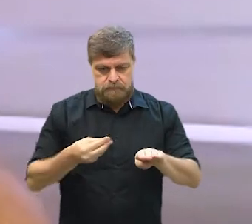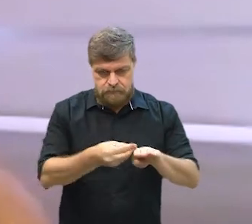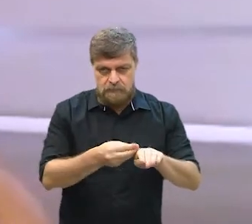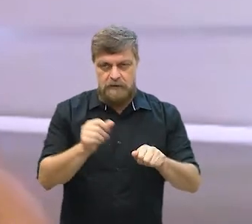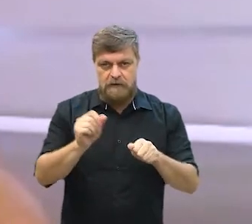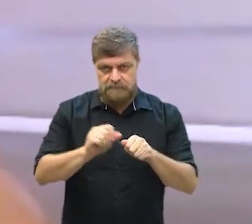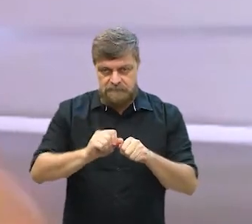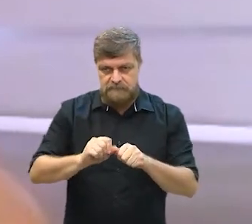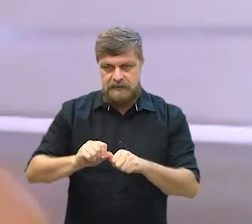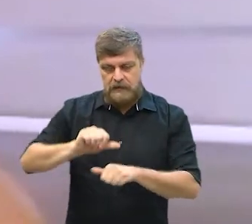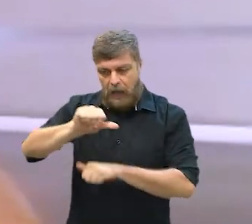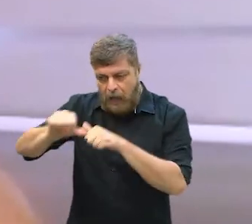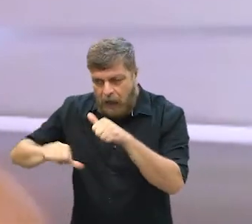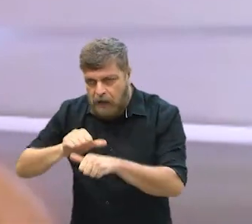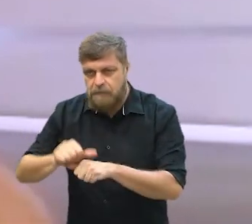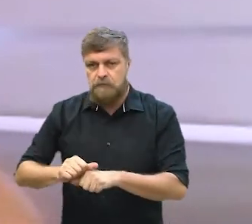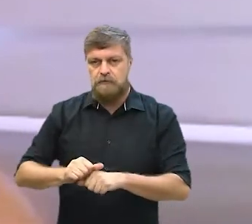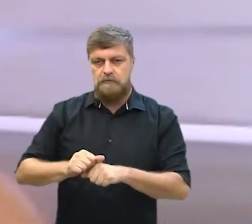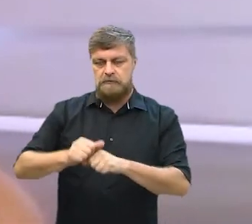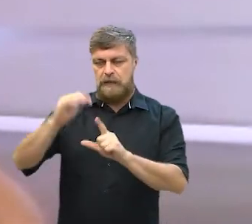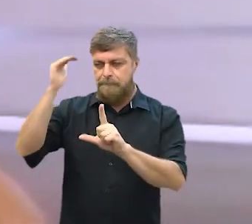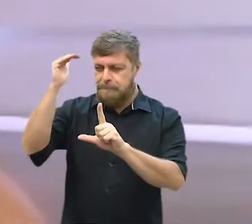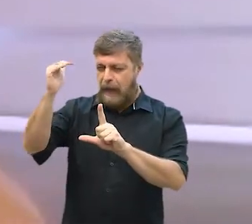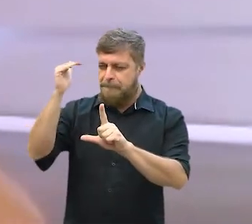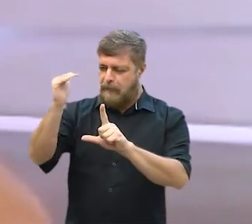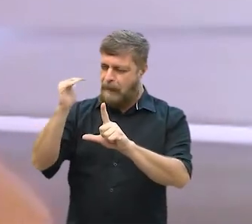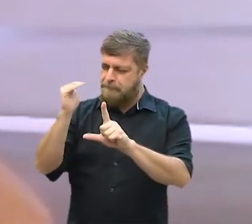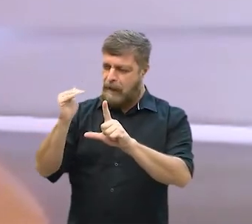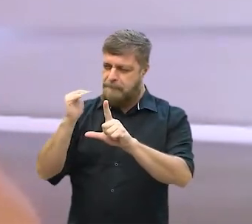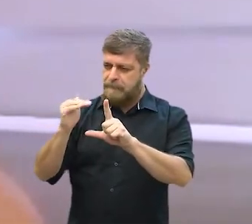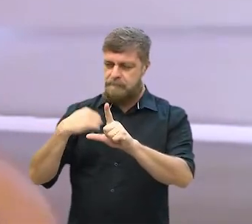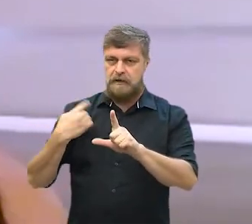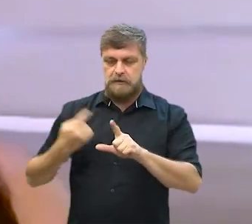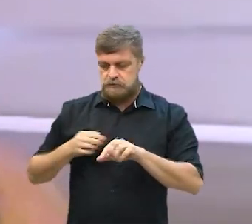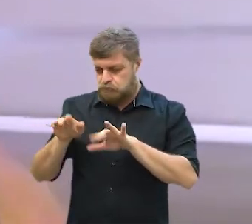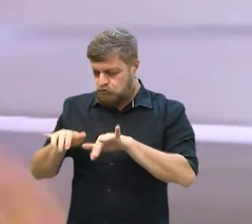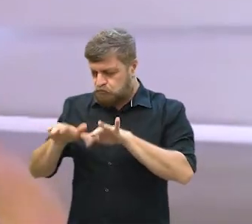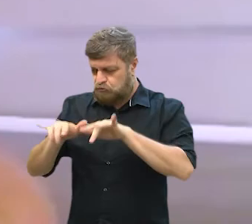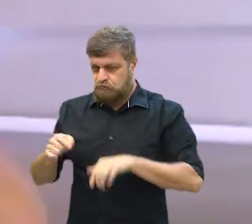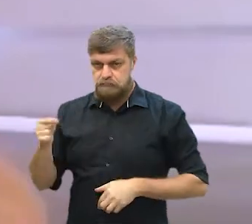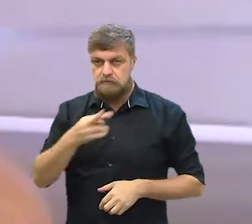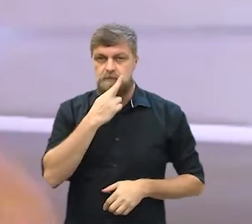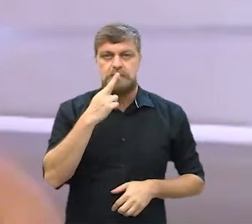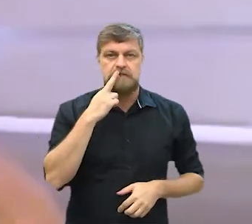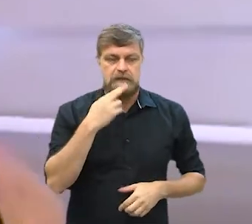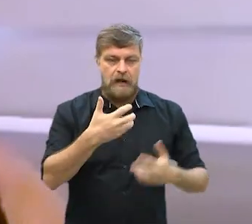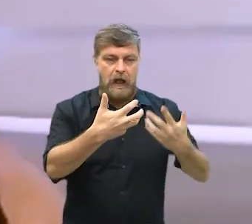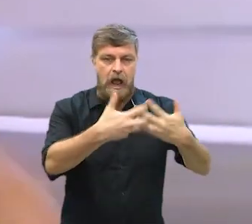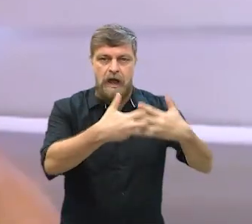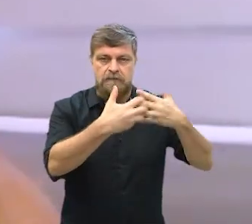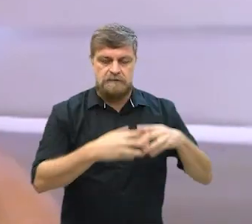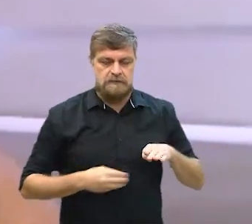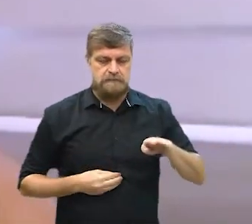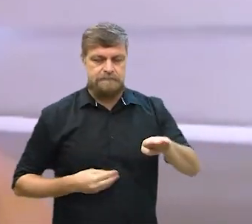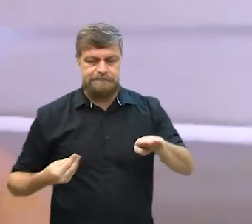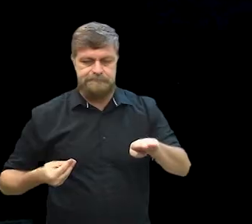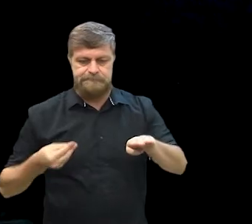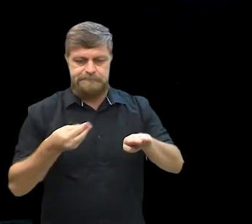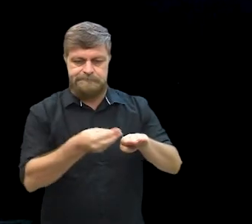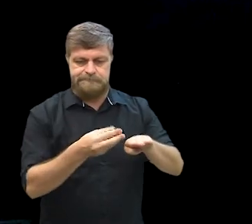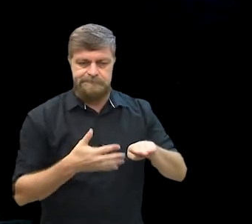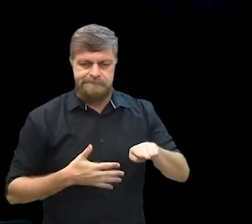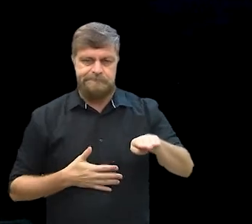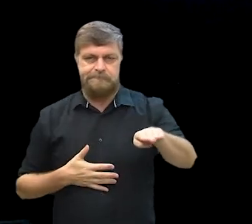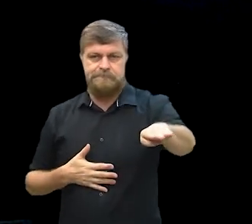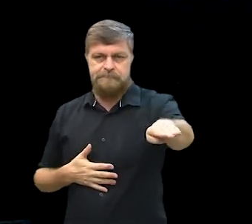de retirada, refaz todo o cronograma, refaz toda a capacidade e a gente reabre ele agora com